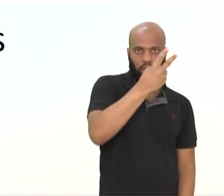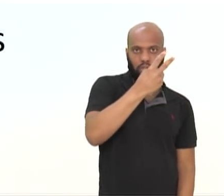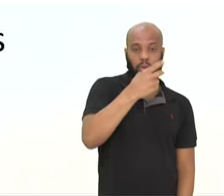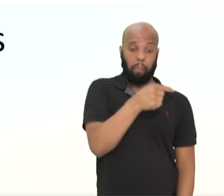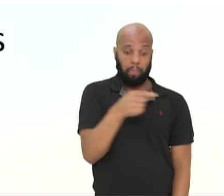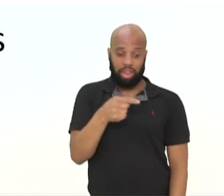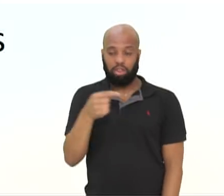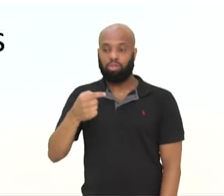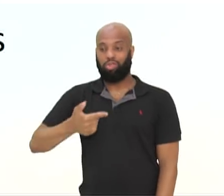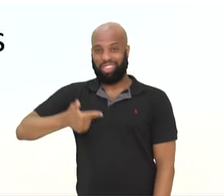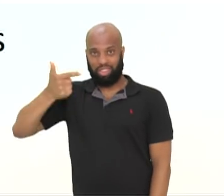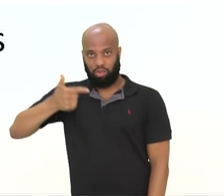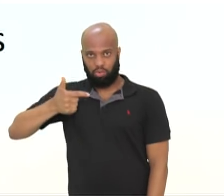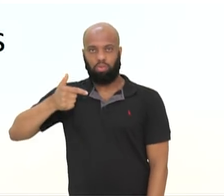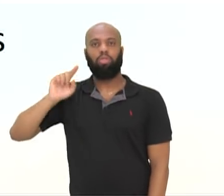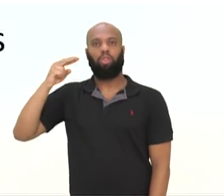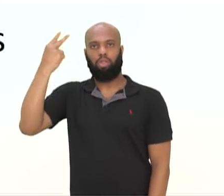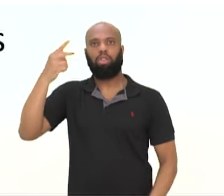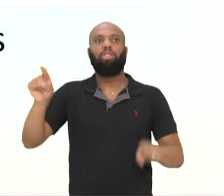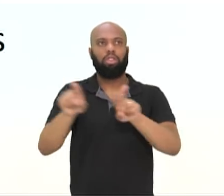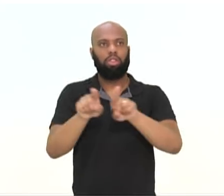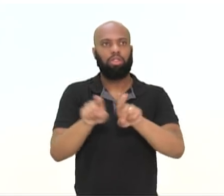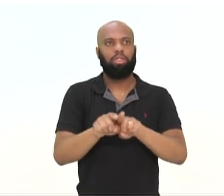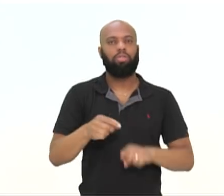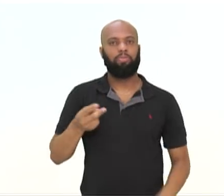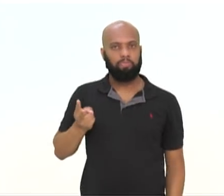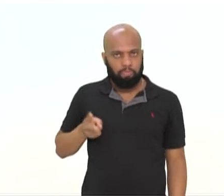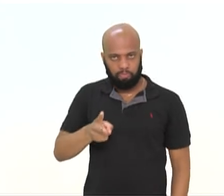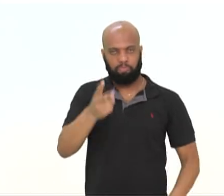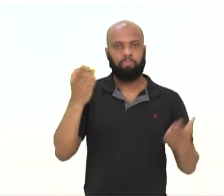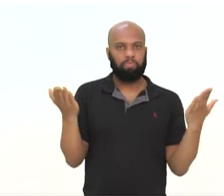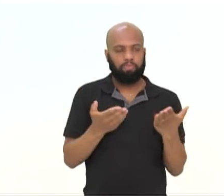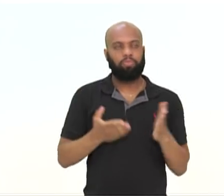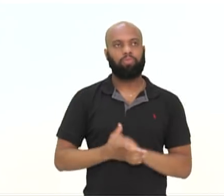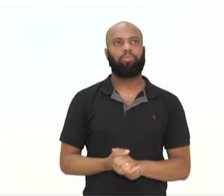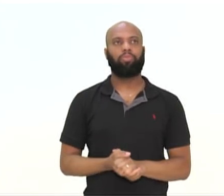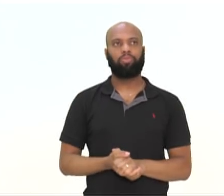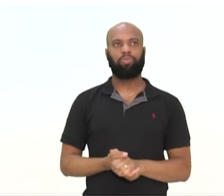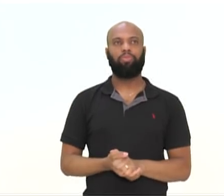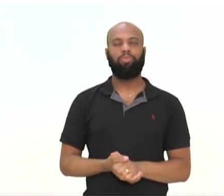termo. Beleza? Vamos prosseguindo então.